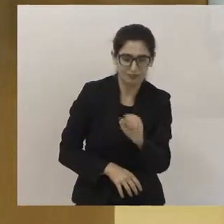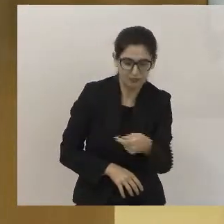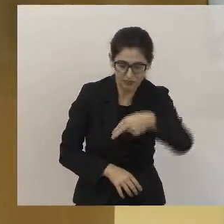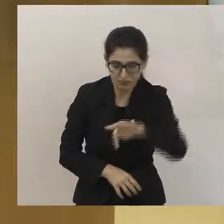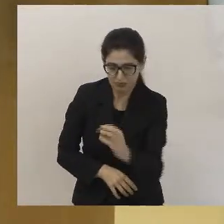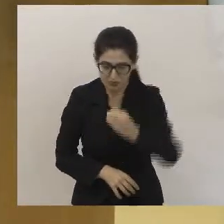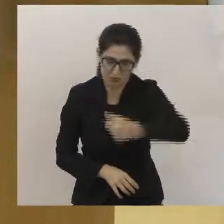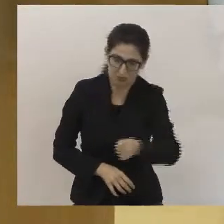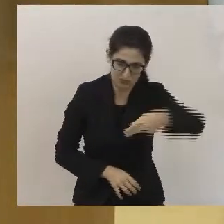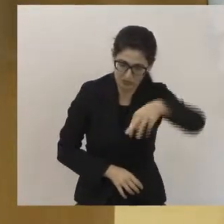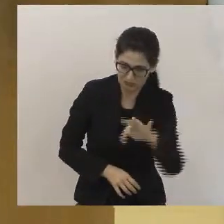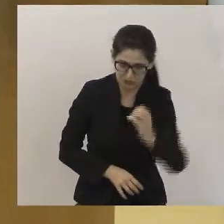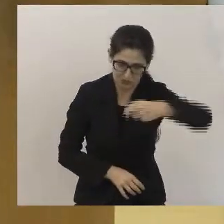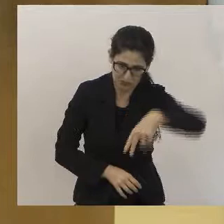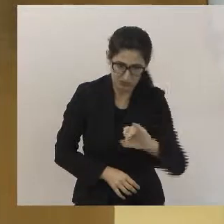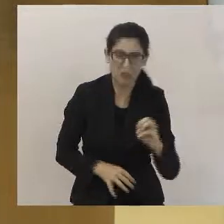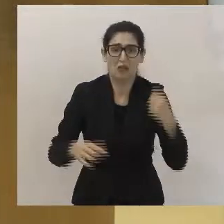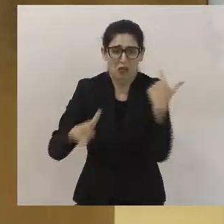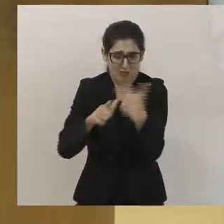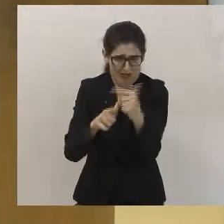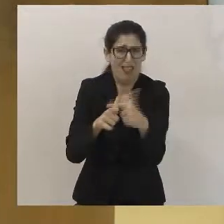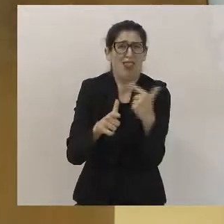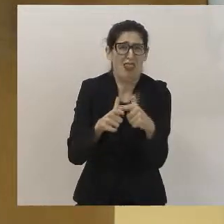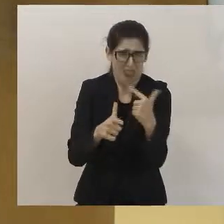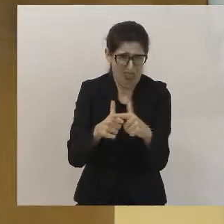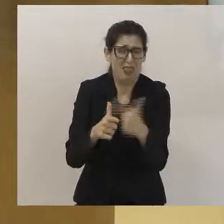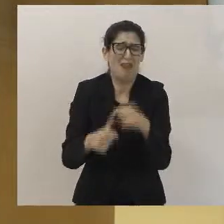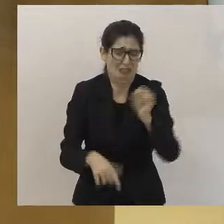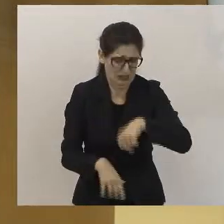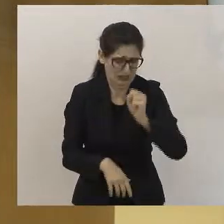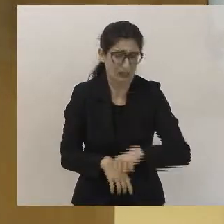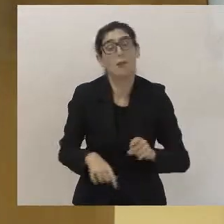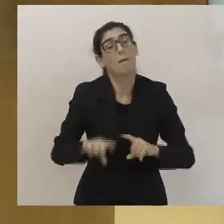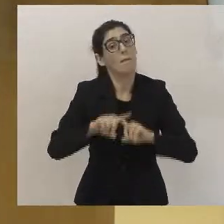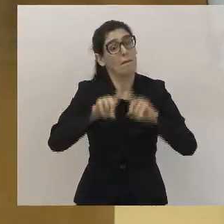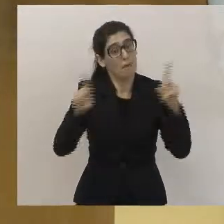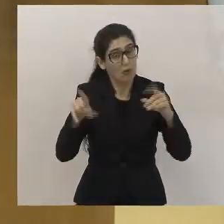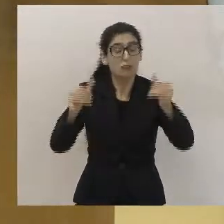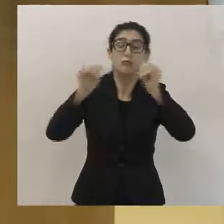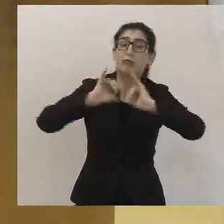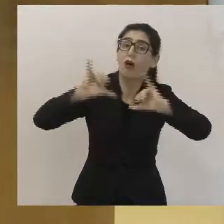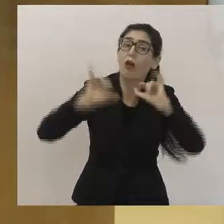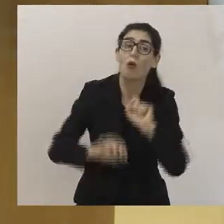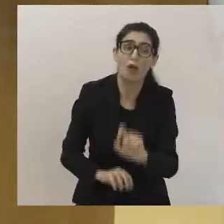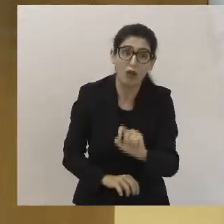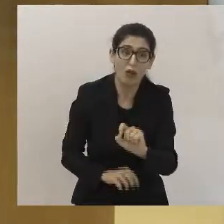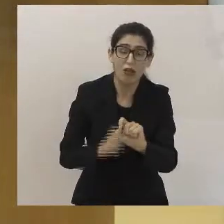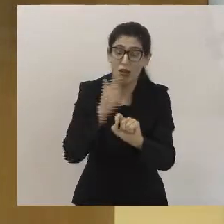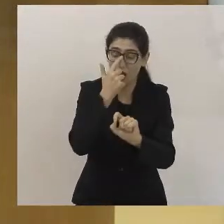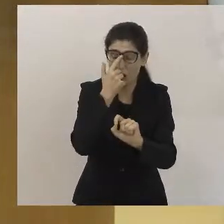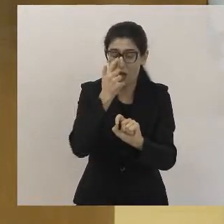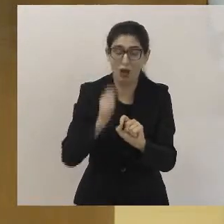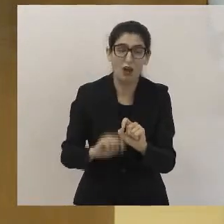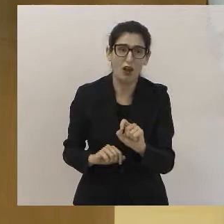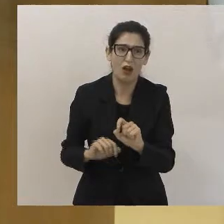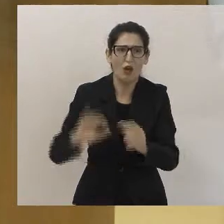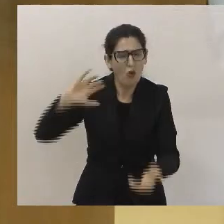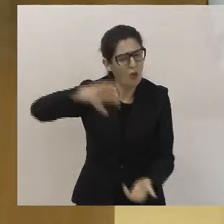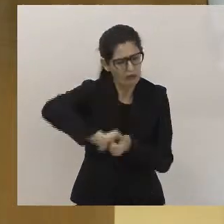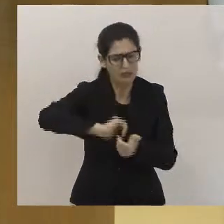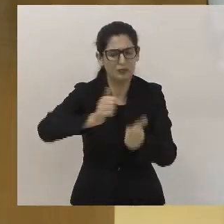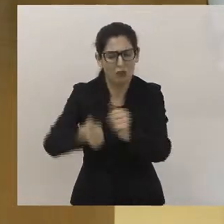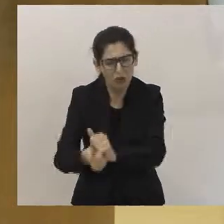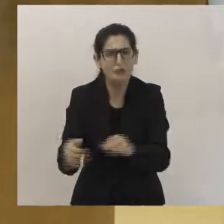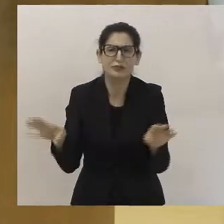ah não vou dar uma pincelada aqui rápido estou falando aqui o que falando da questão esporte